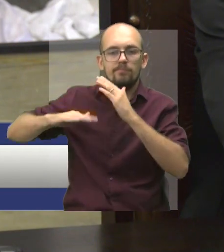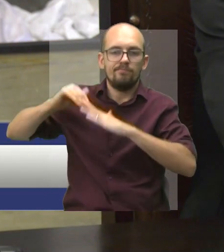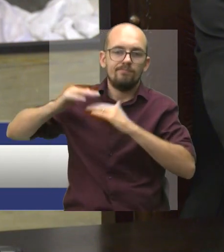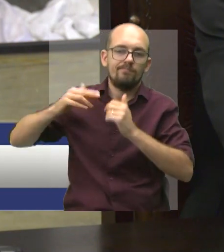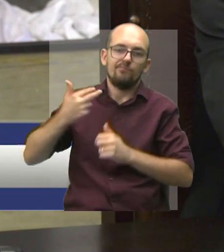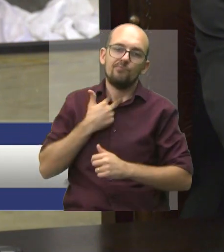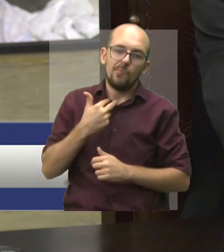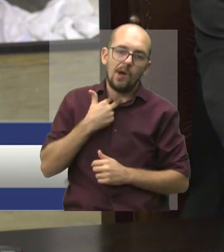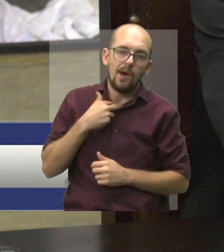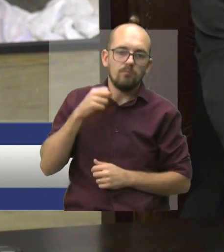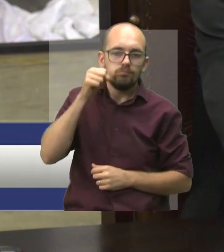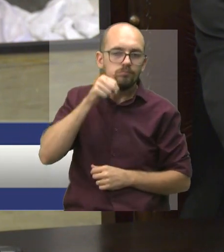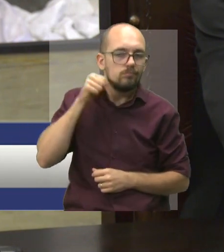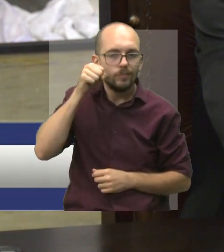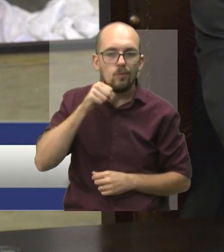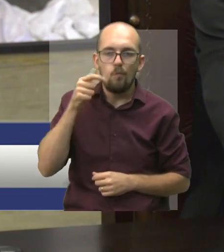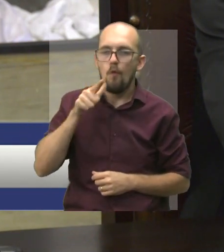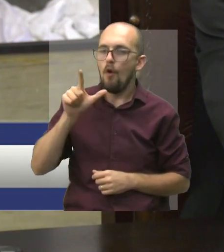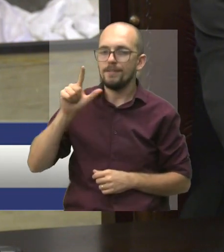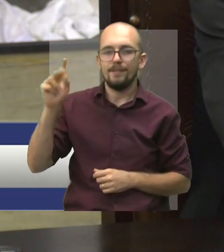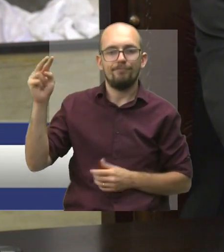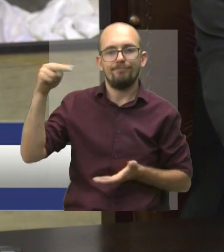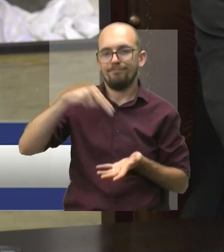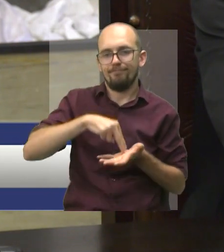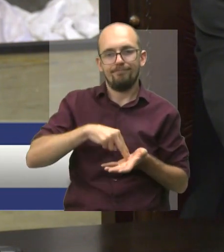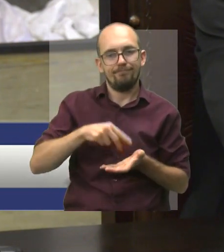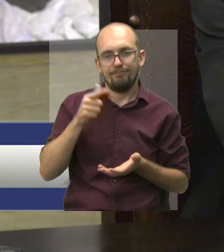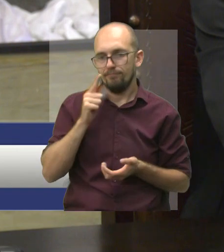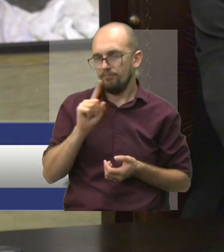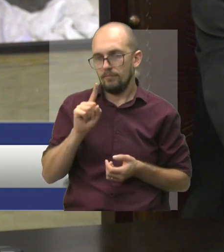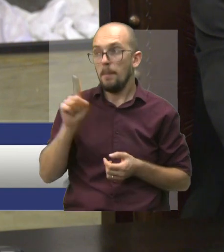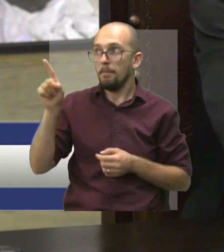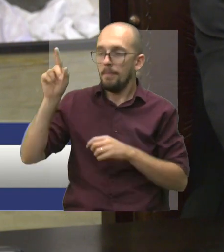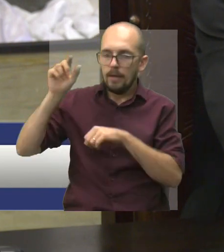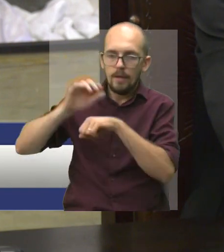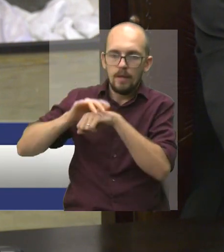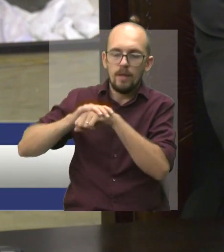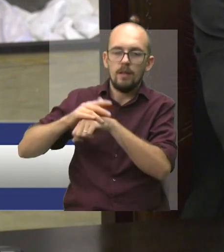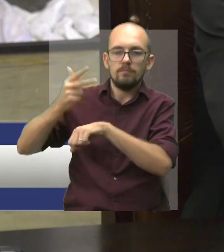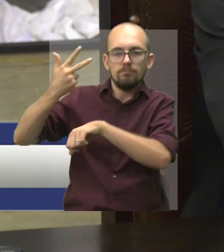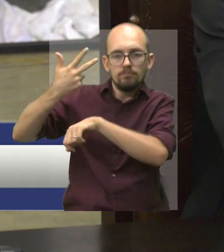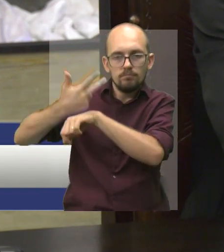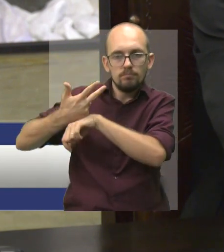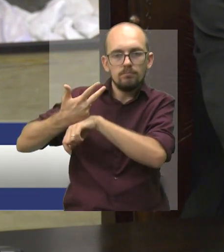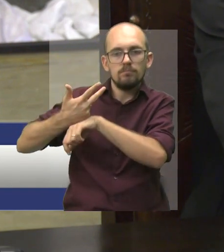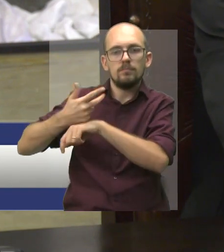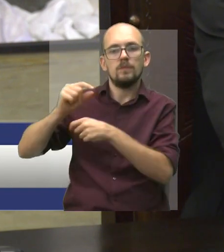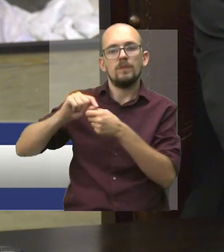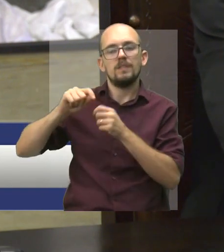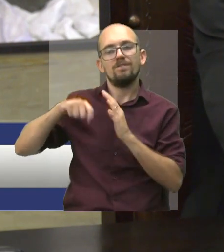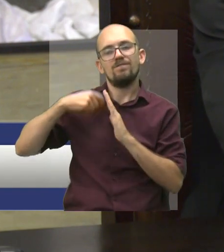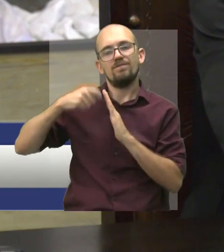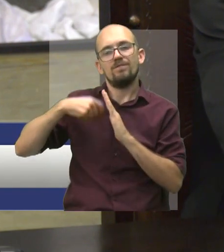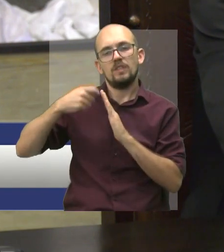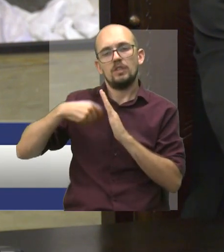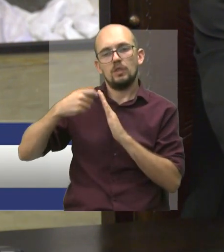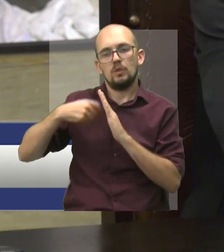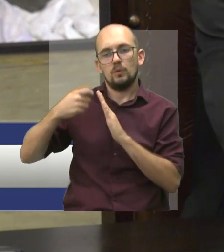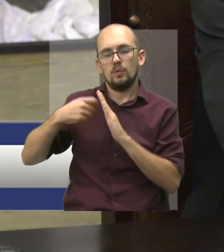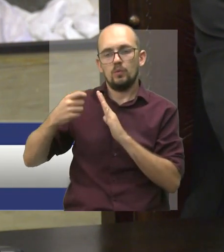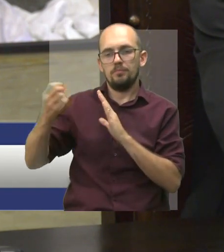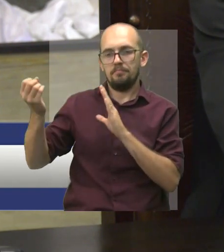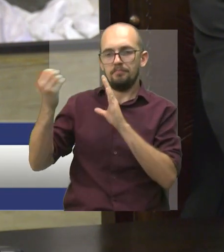e outros convites ele teve. Ele fez para nós, né, Ângelo, um videozinho, mas antes de falar do